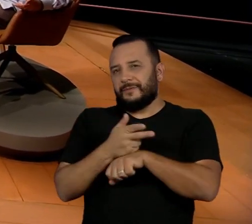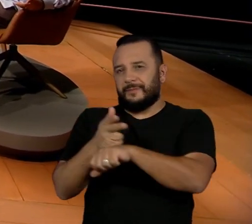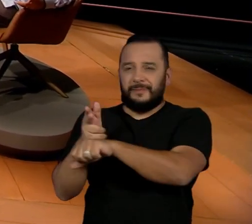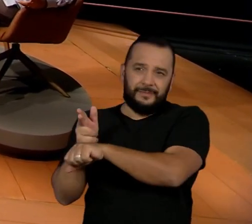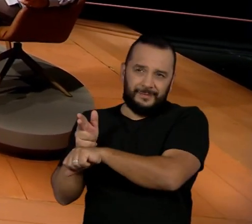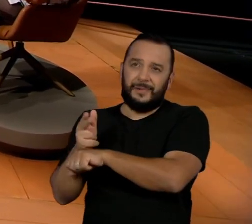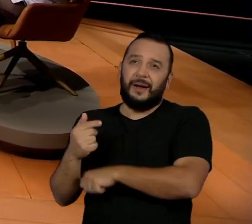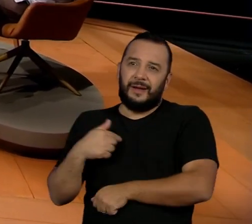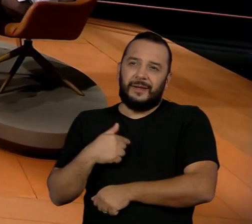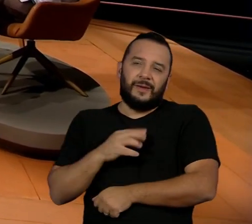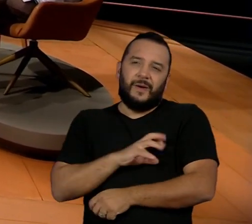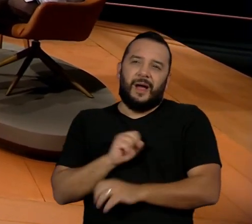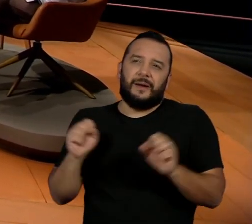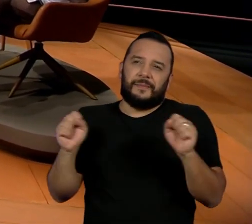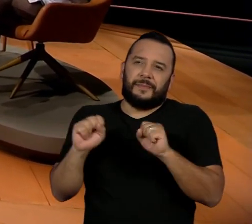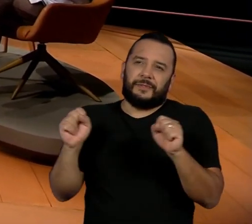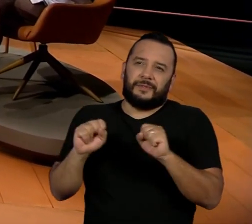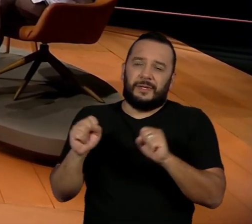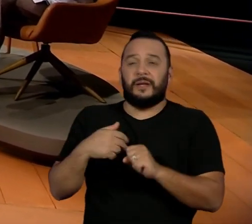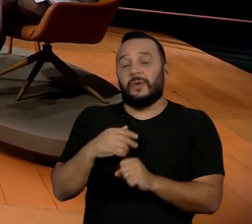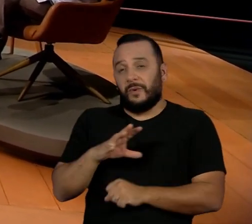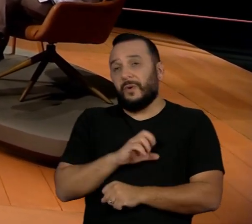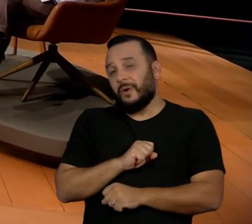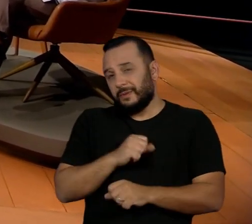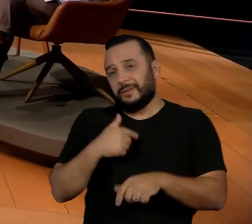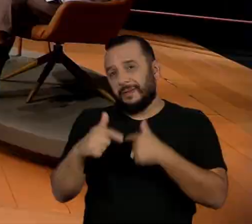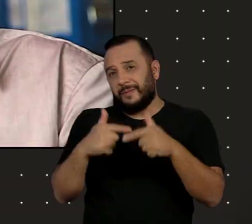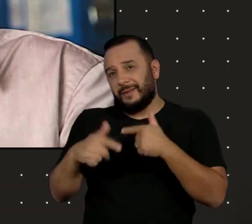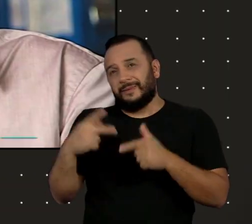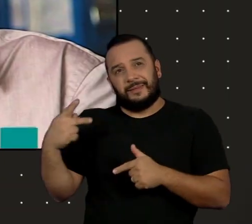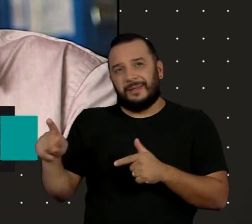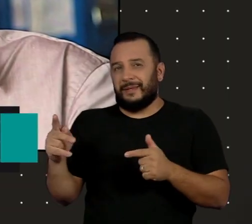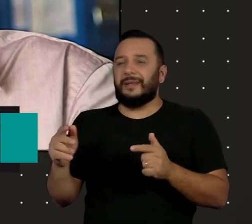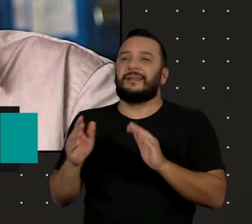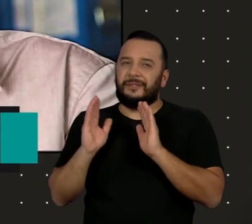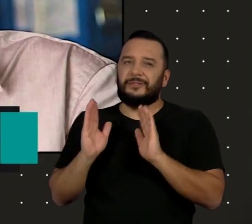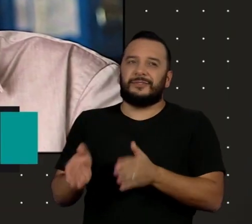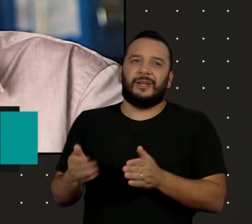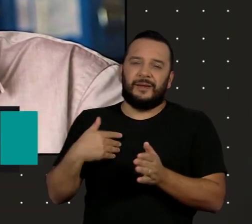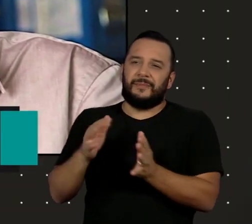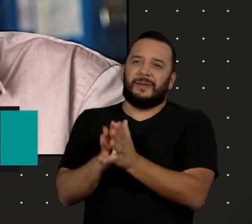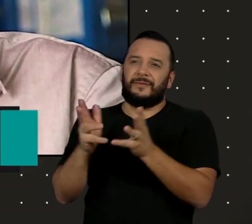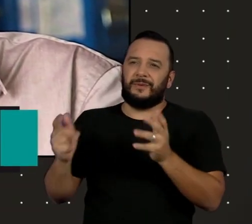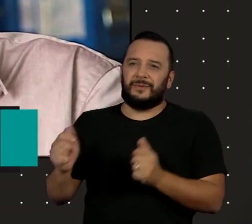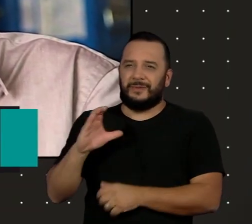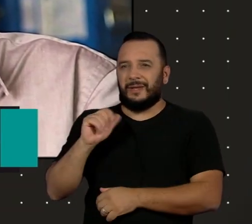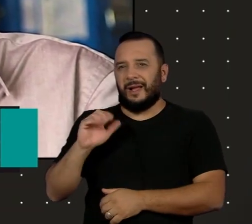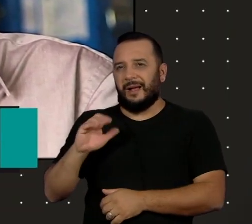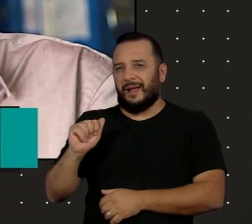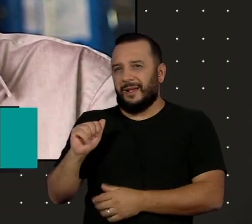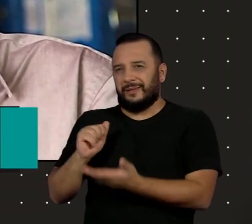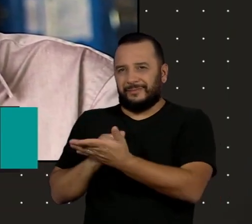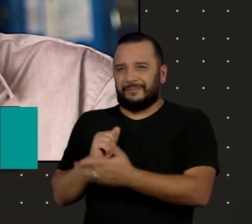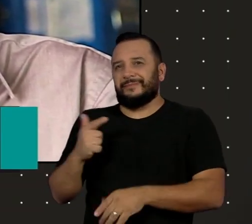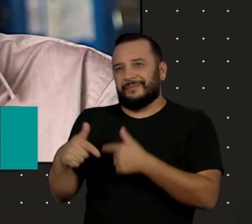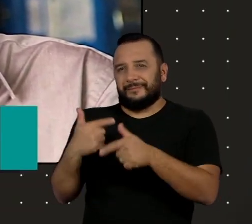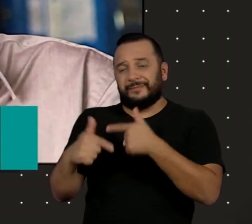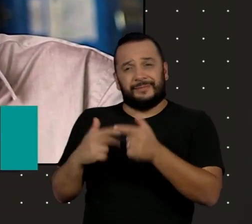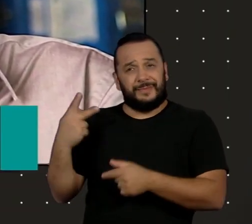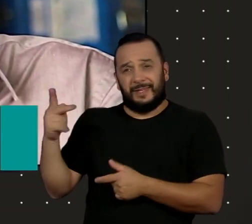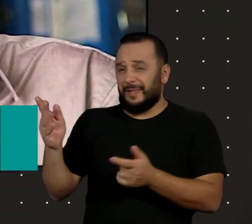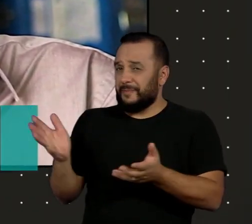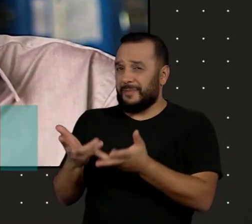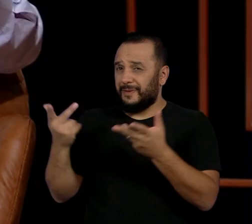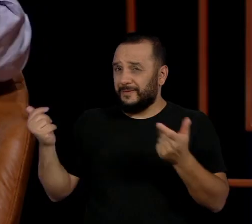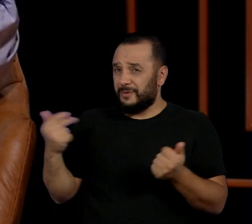por Babá Brasil. Eu acho a obra do Cacá Diegues gigantesca, entendeu? Então foi incrível. Ele já tinha me chamado bem antes do